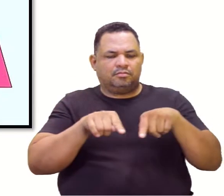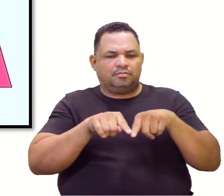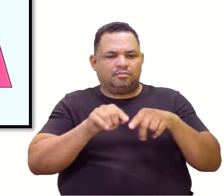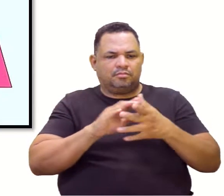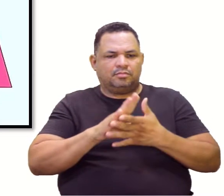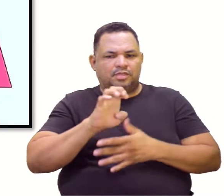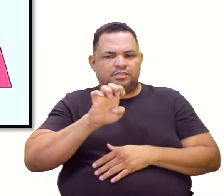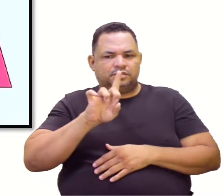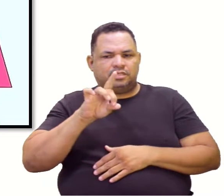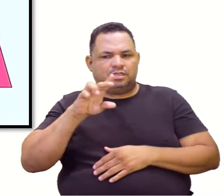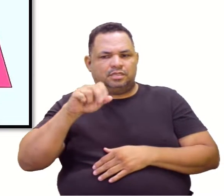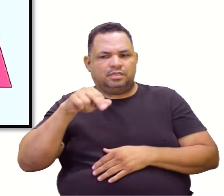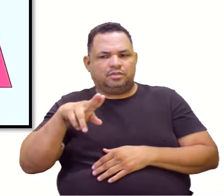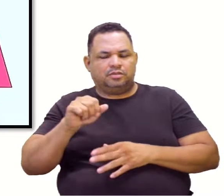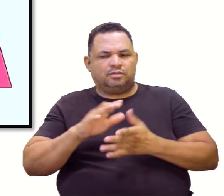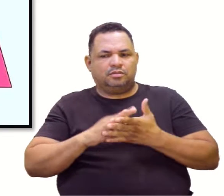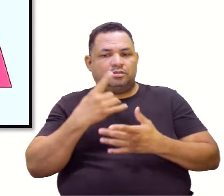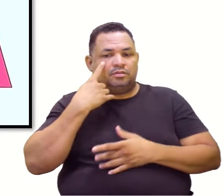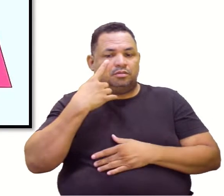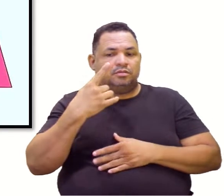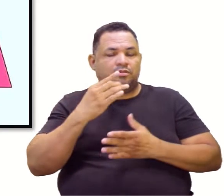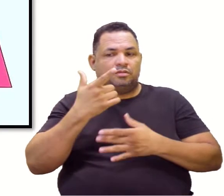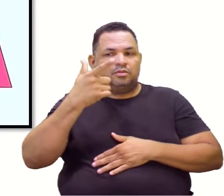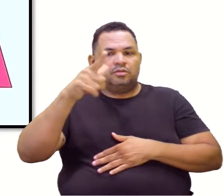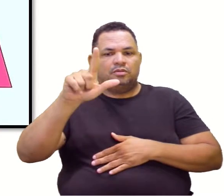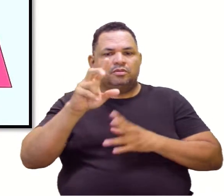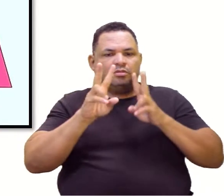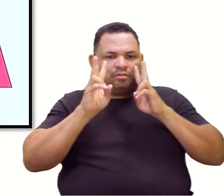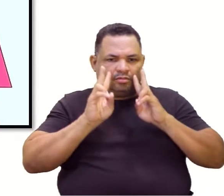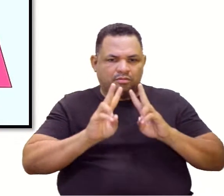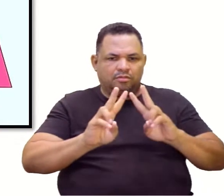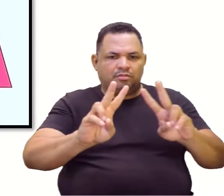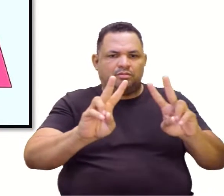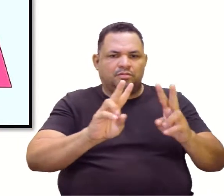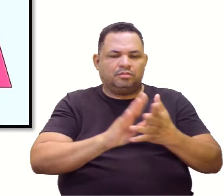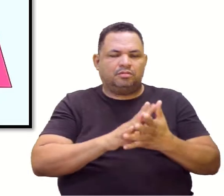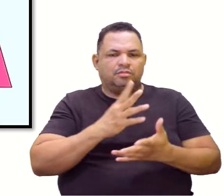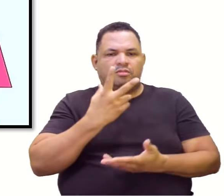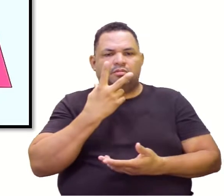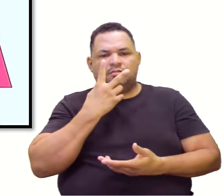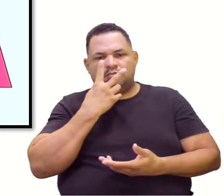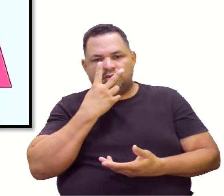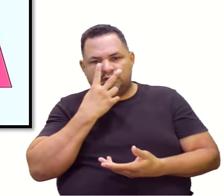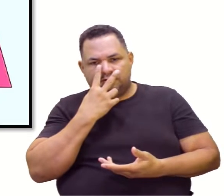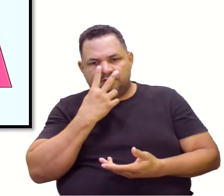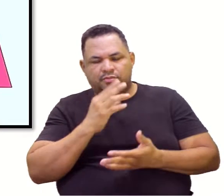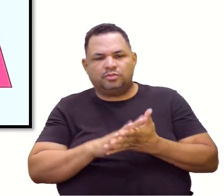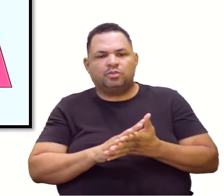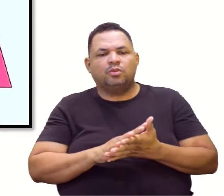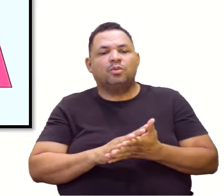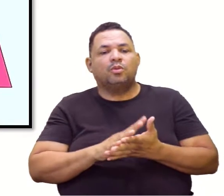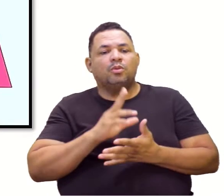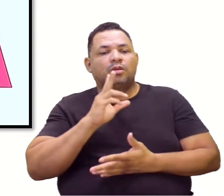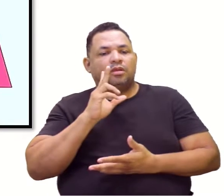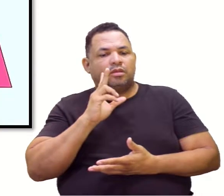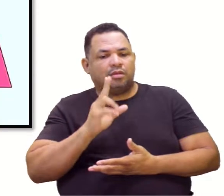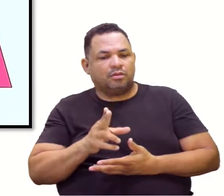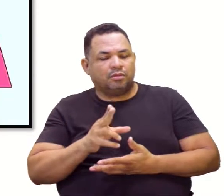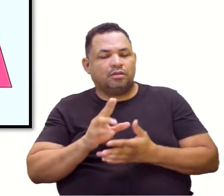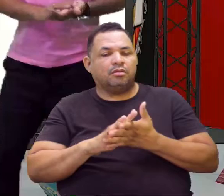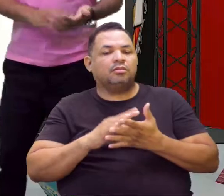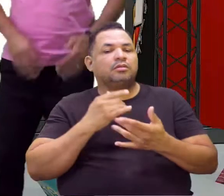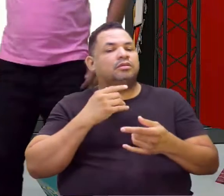né? Então, assim, a gente observando de pertinho, a gente consegue visualizar aí as semelhanças e as diferenças. Todos esses